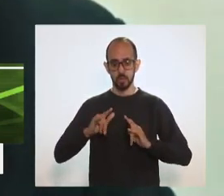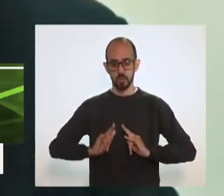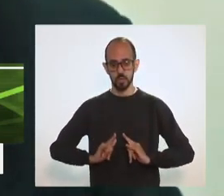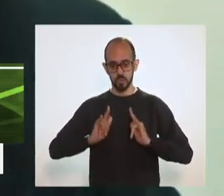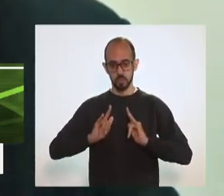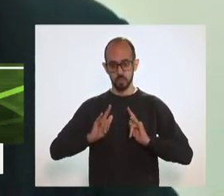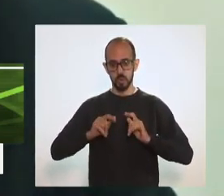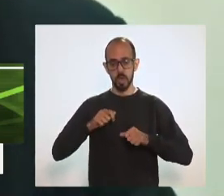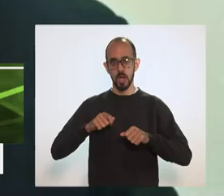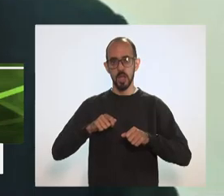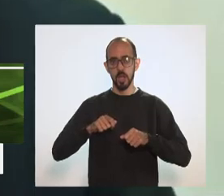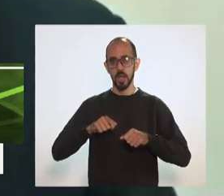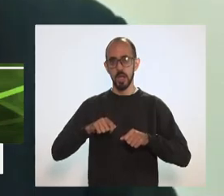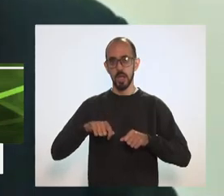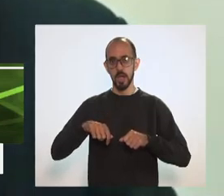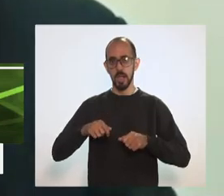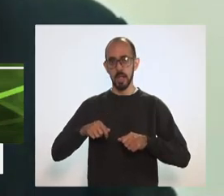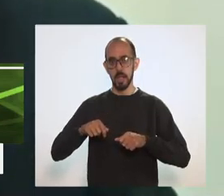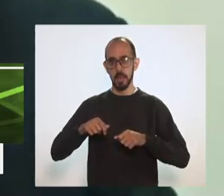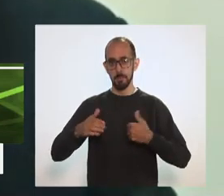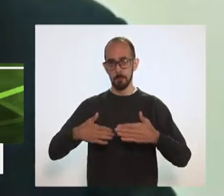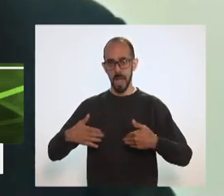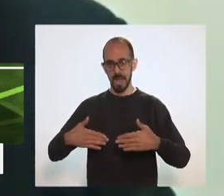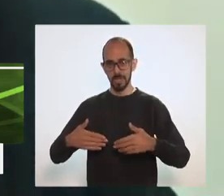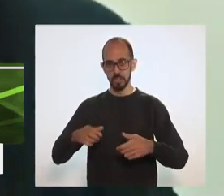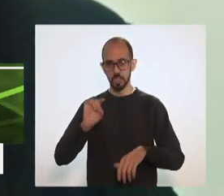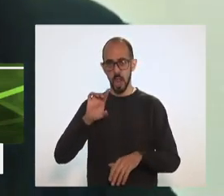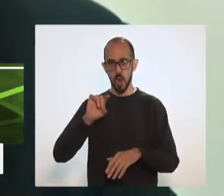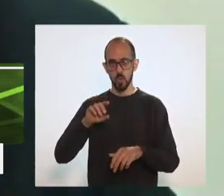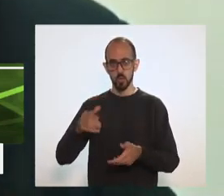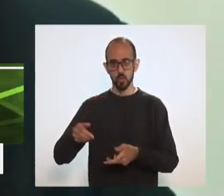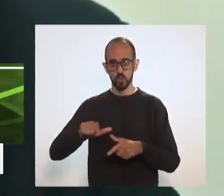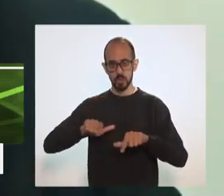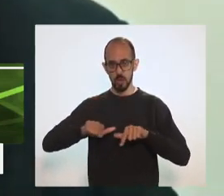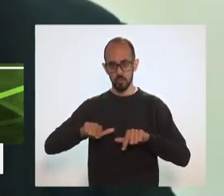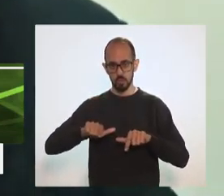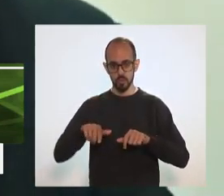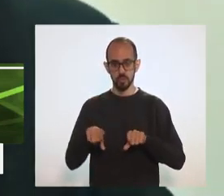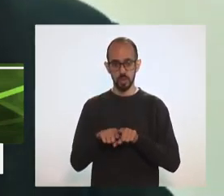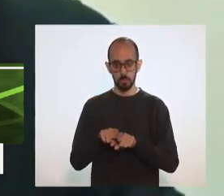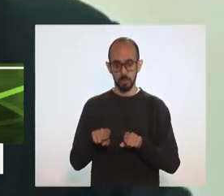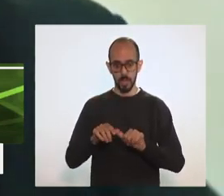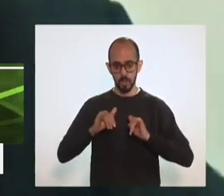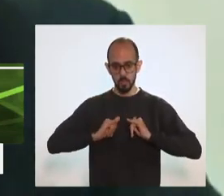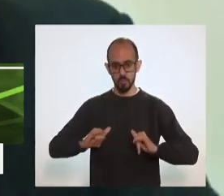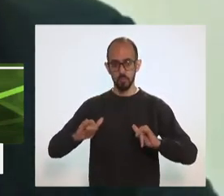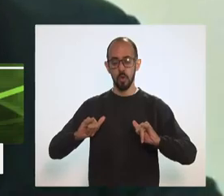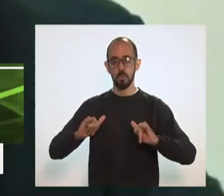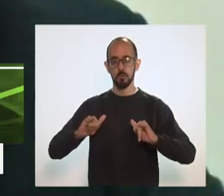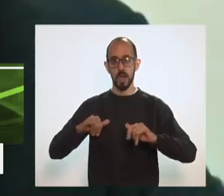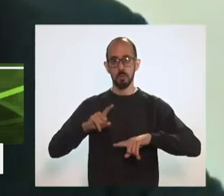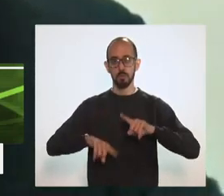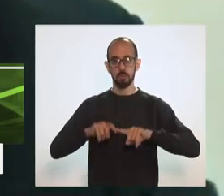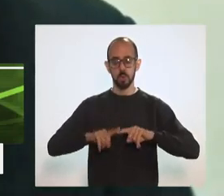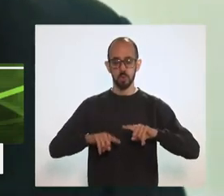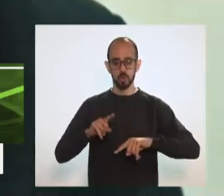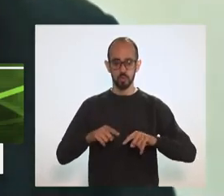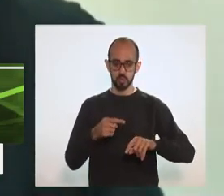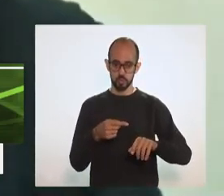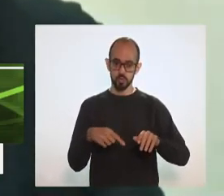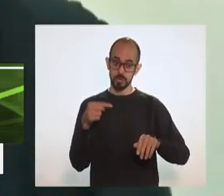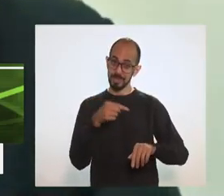Janeiro poderão disponibilizar na forma de venda preservativo masculino. Aí, parágrafo 1º, para fim de cumprimento da presente lei, os estabelecimentos